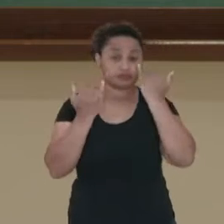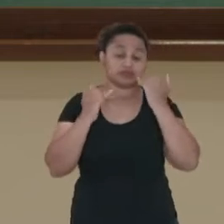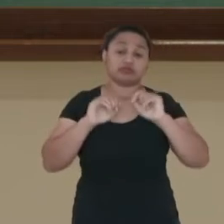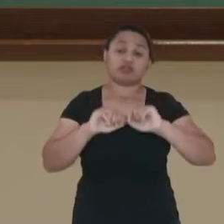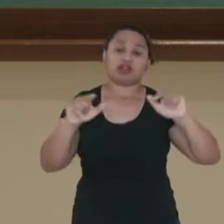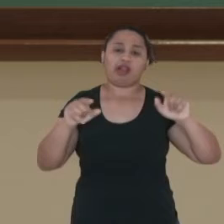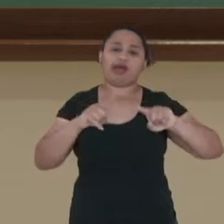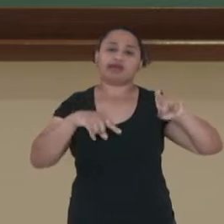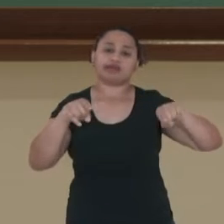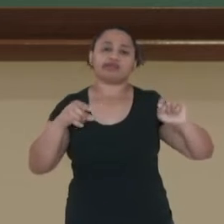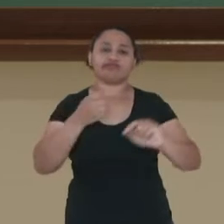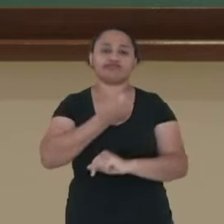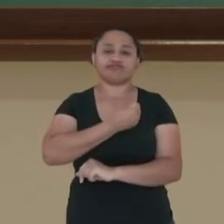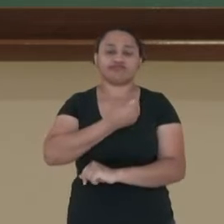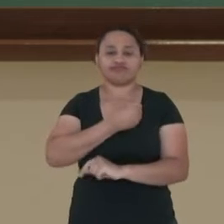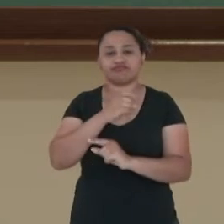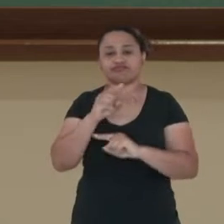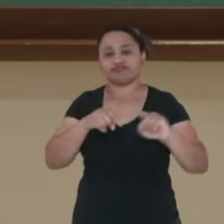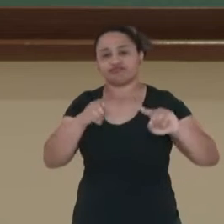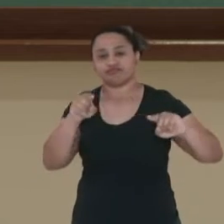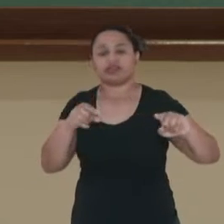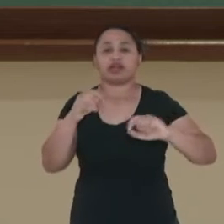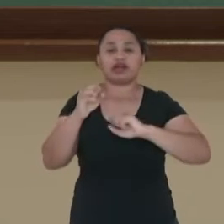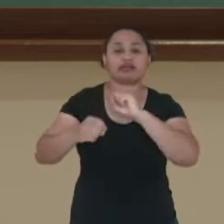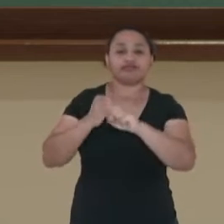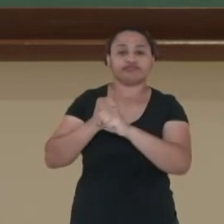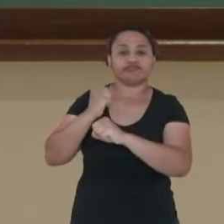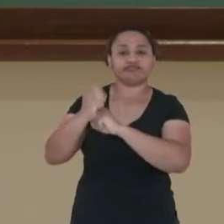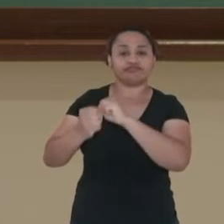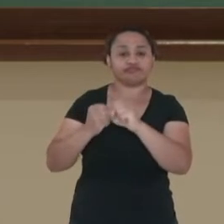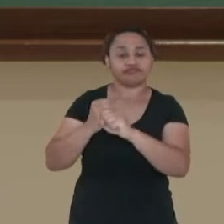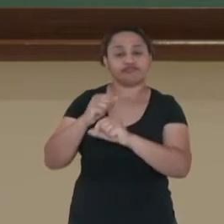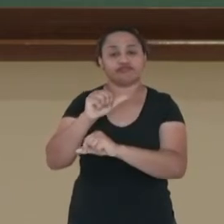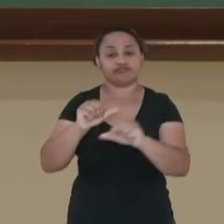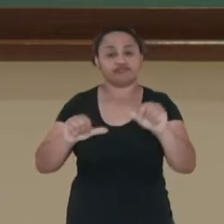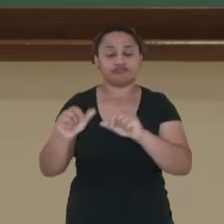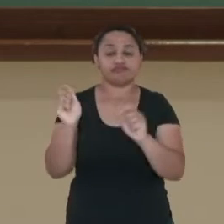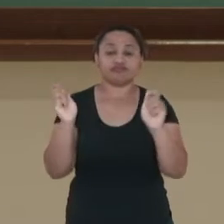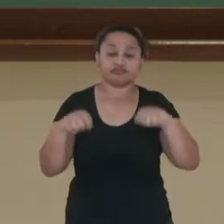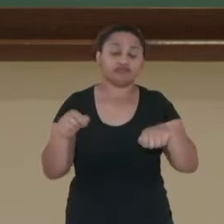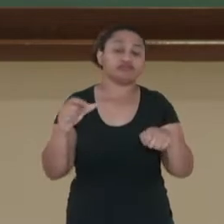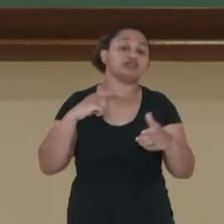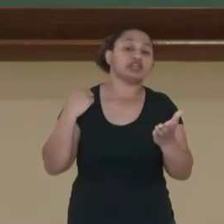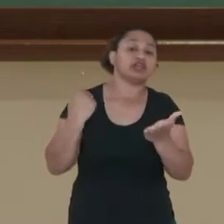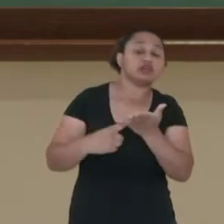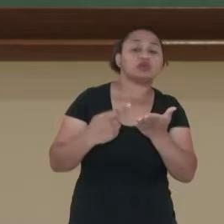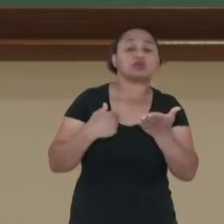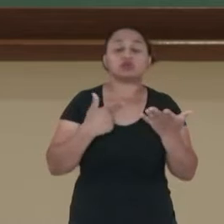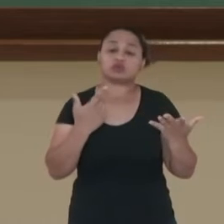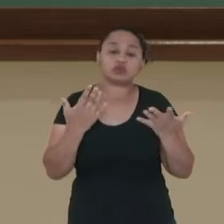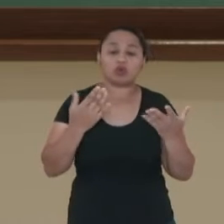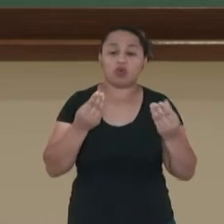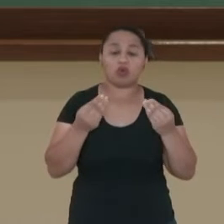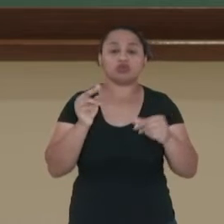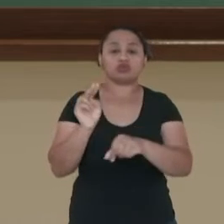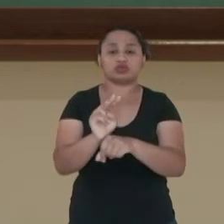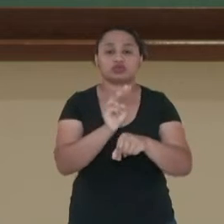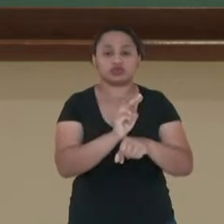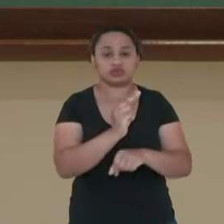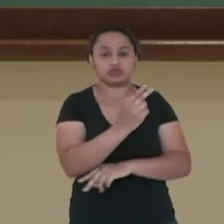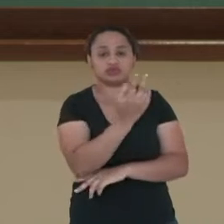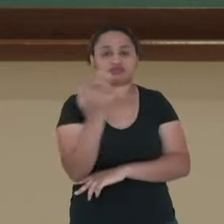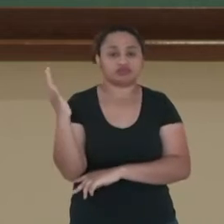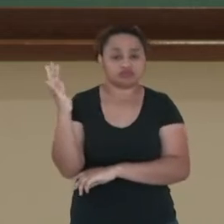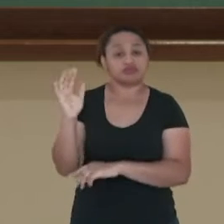dados variam, podem variar de ano para ano, né? De acordos ambientais para acordos ambientais, né? Então existem metas